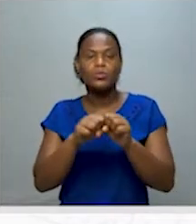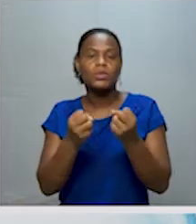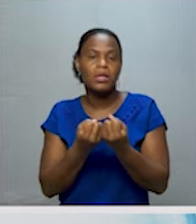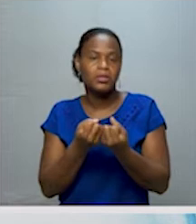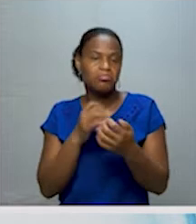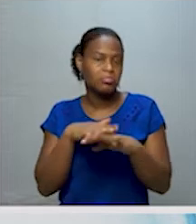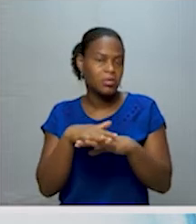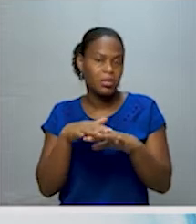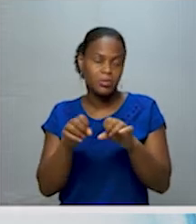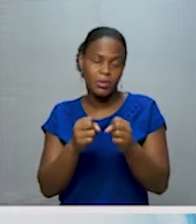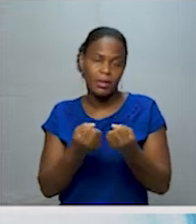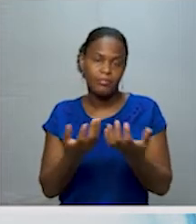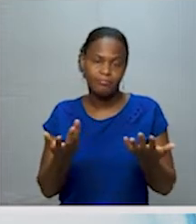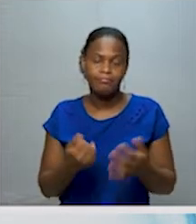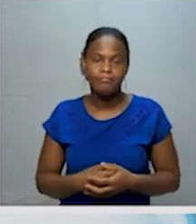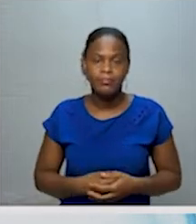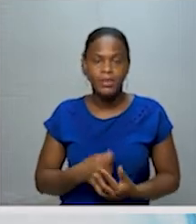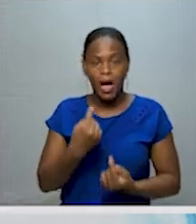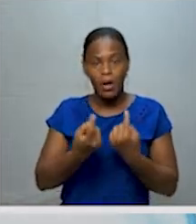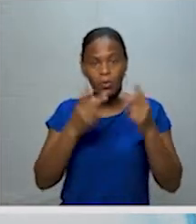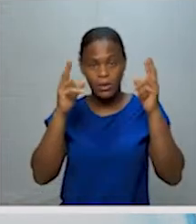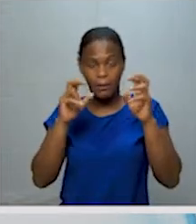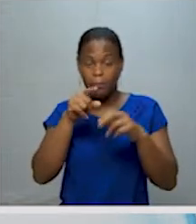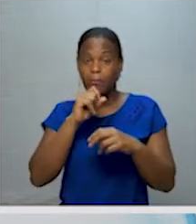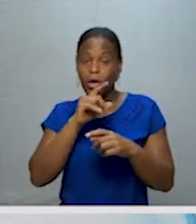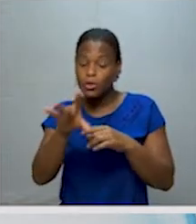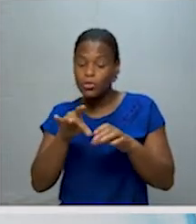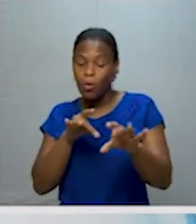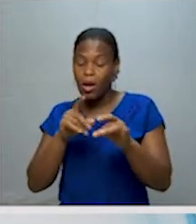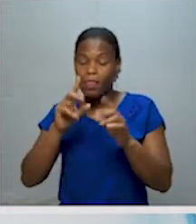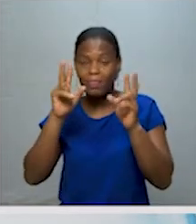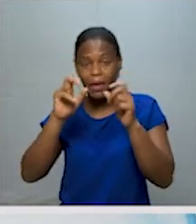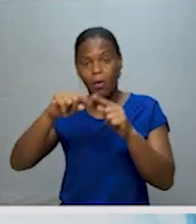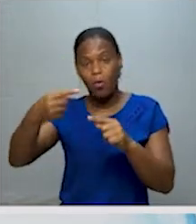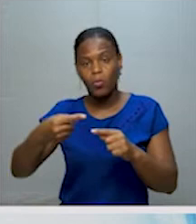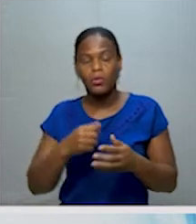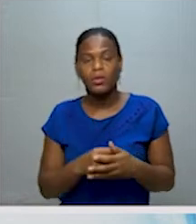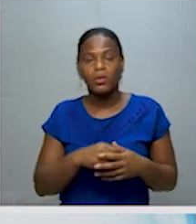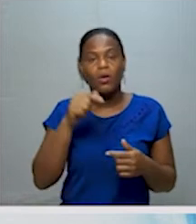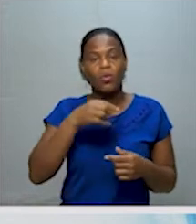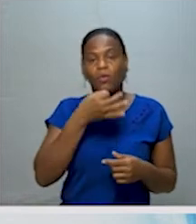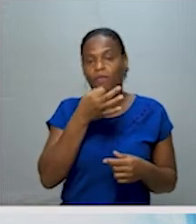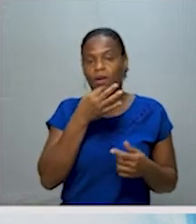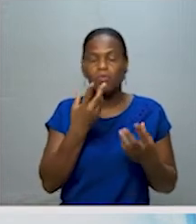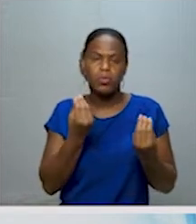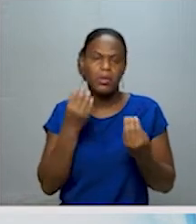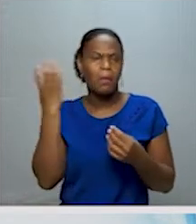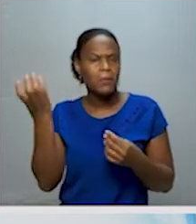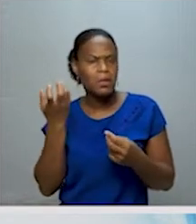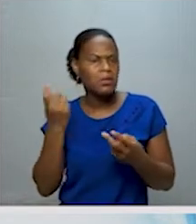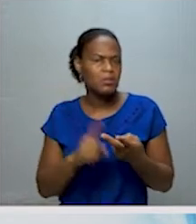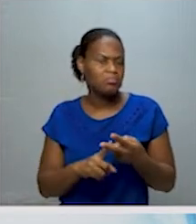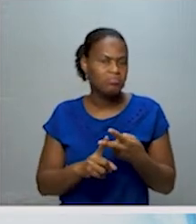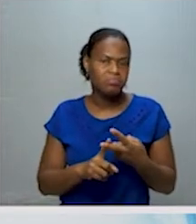sociais. Então, são alguns temas, mas vocês poderão escolher outros temas. Hoje em dia fala-se muito da questão de